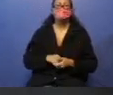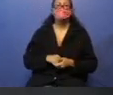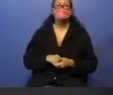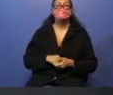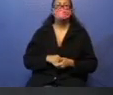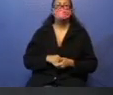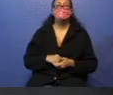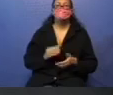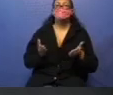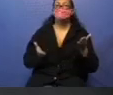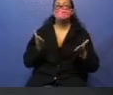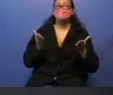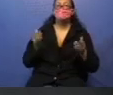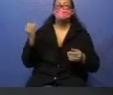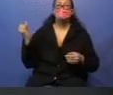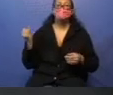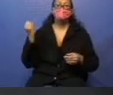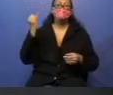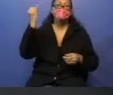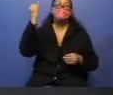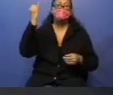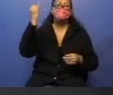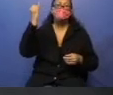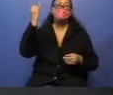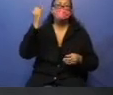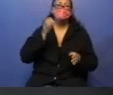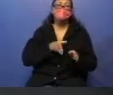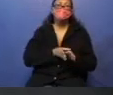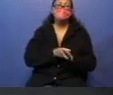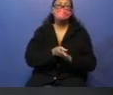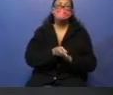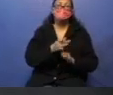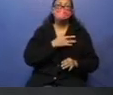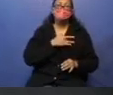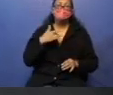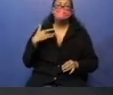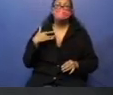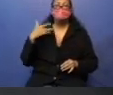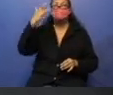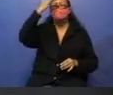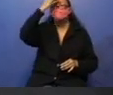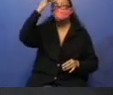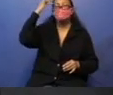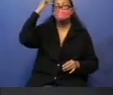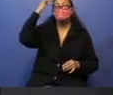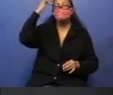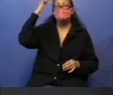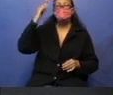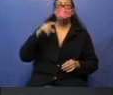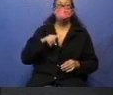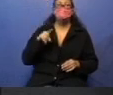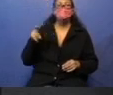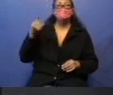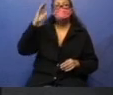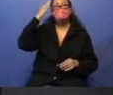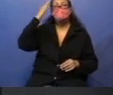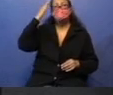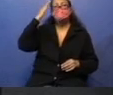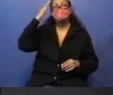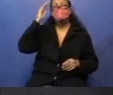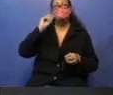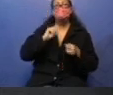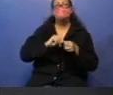Qual é a importância dessa orientação para a saúde das pessoas? Quer dizer, se vocês sabem para que foi